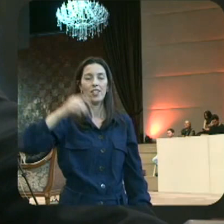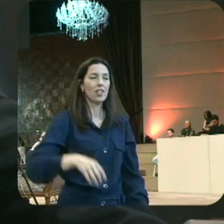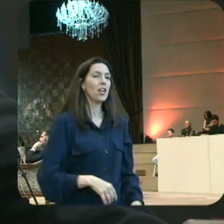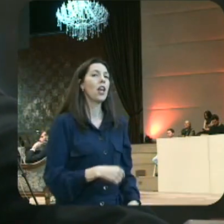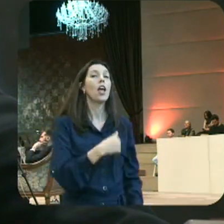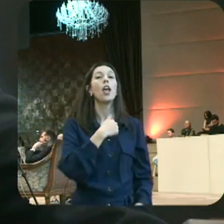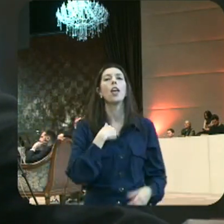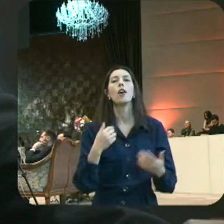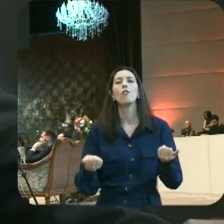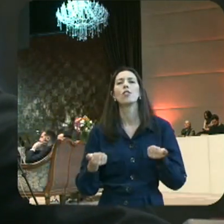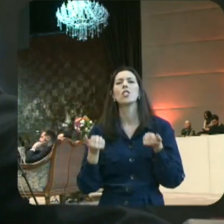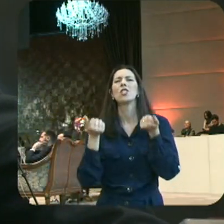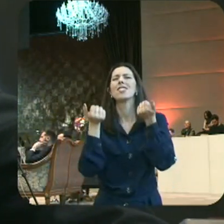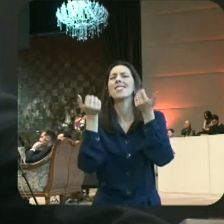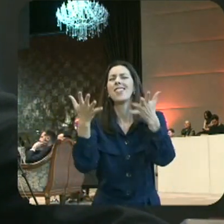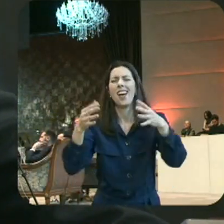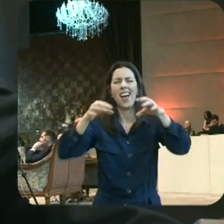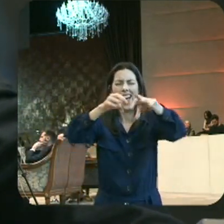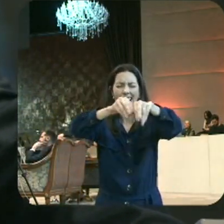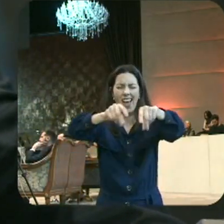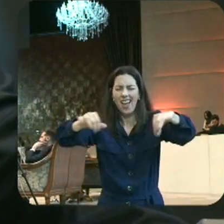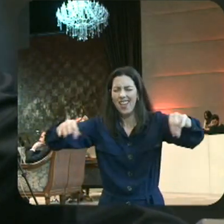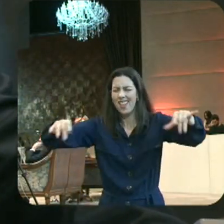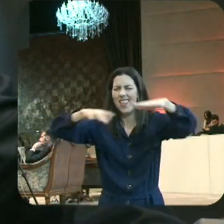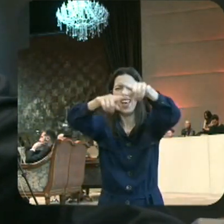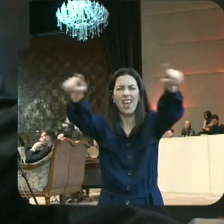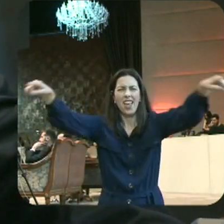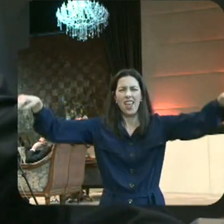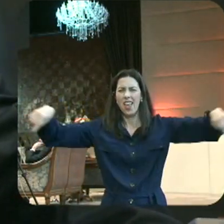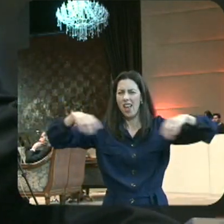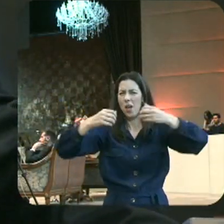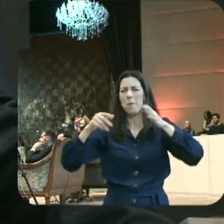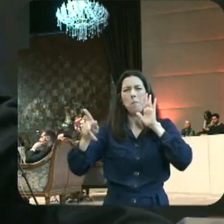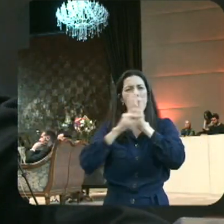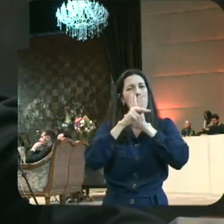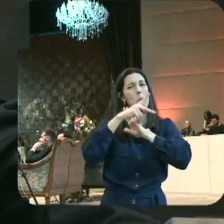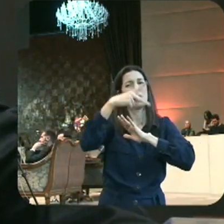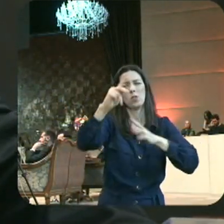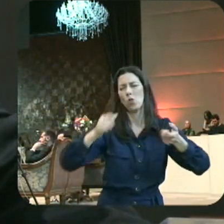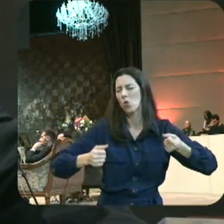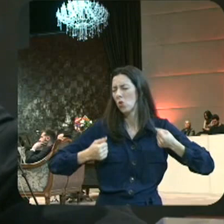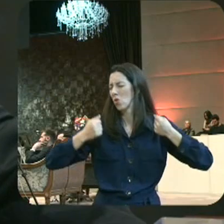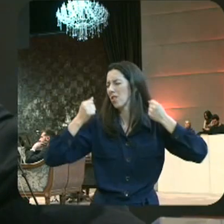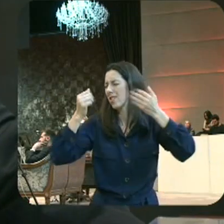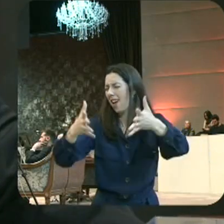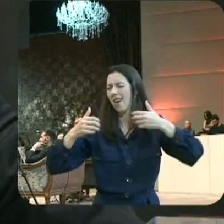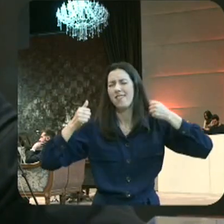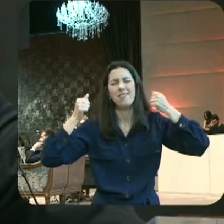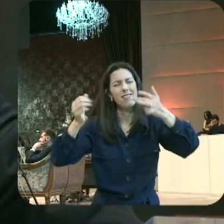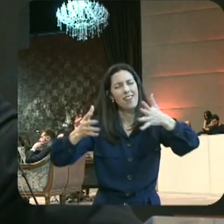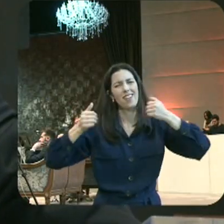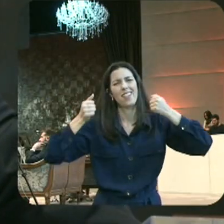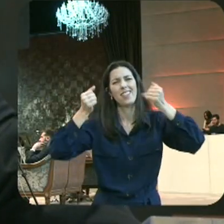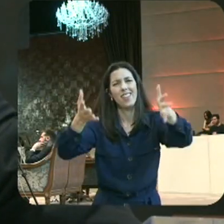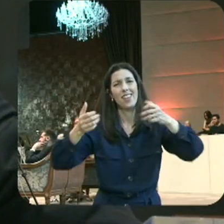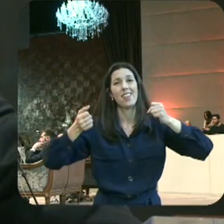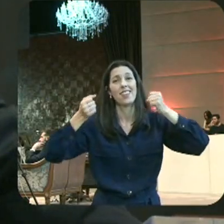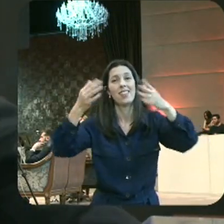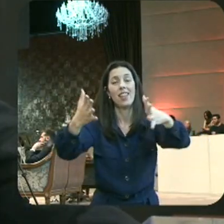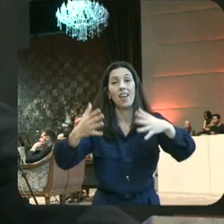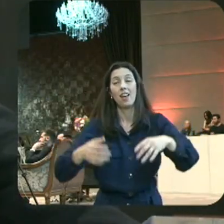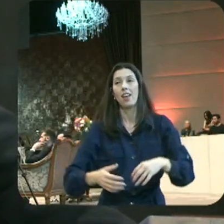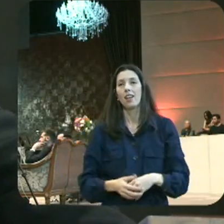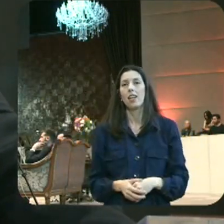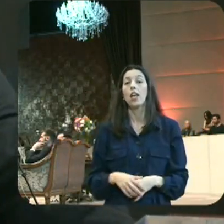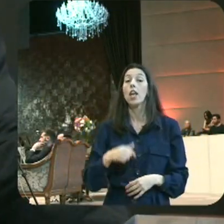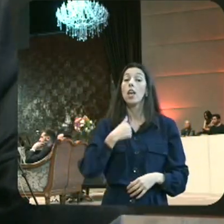toda essa terra. Toda essa terra. toda a terra é tua. A